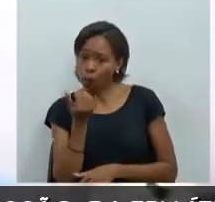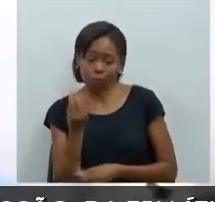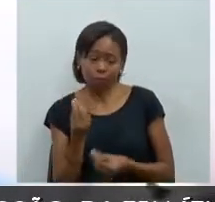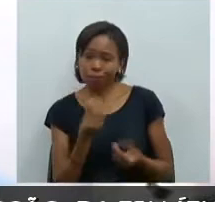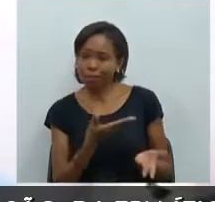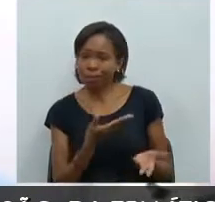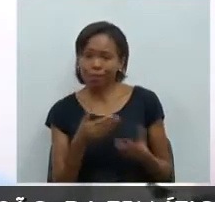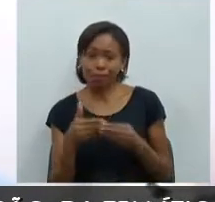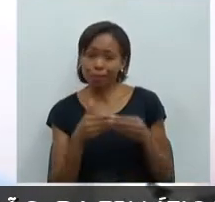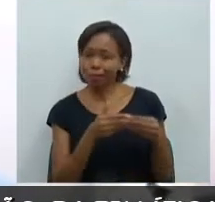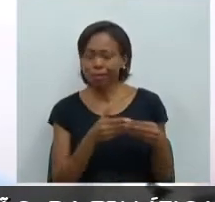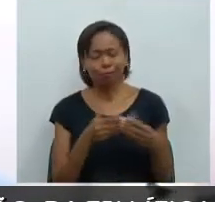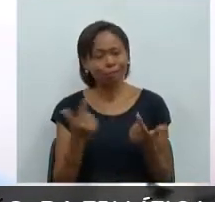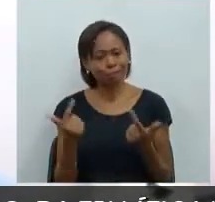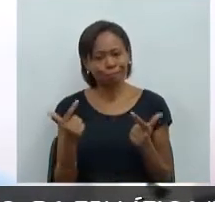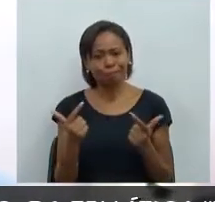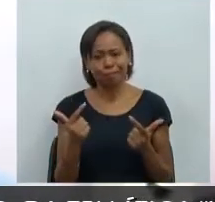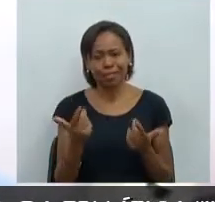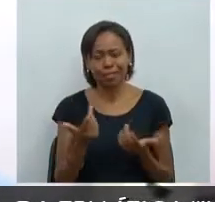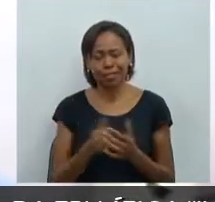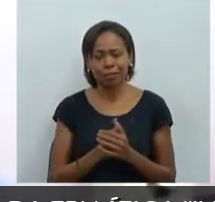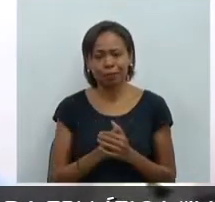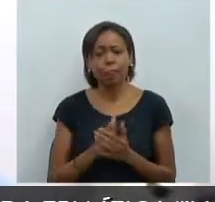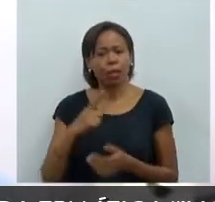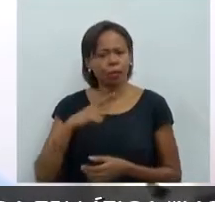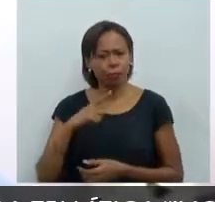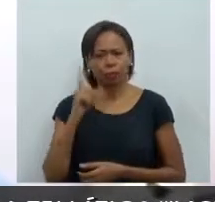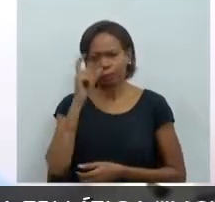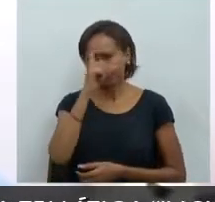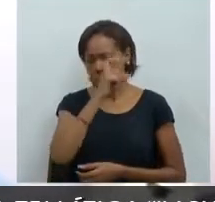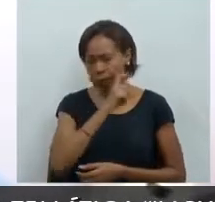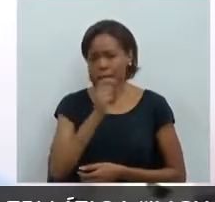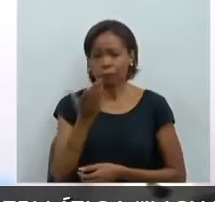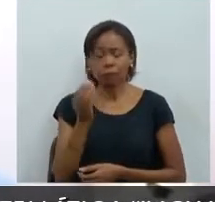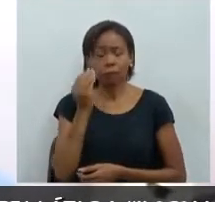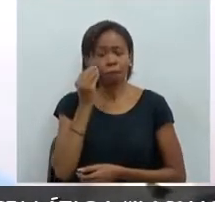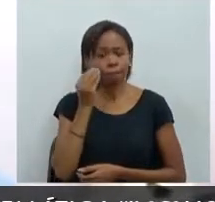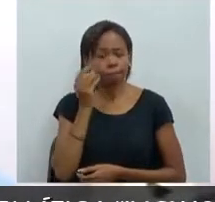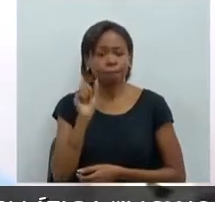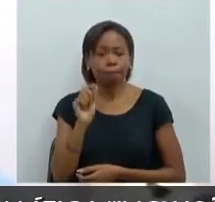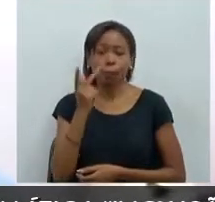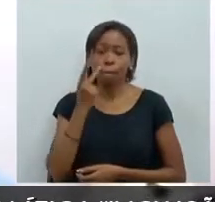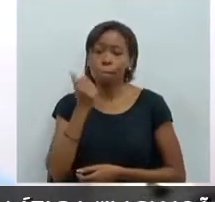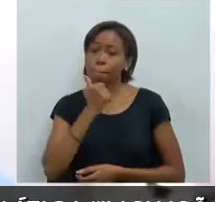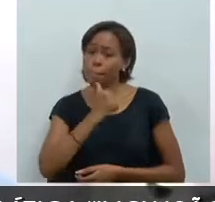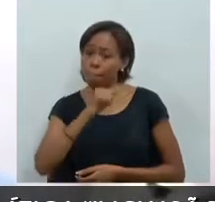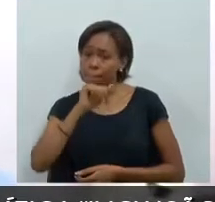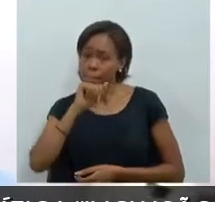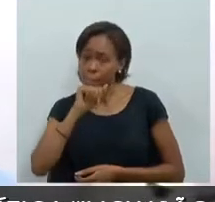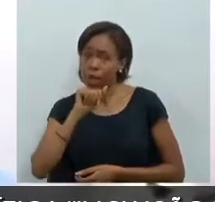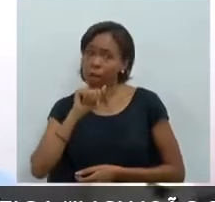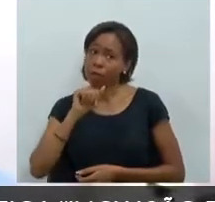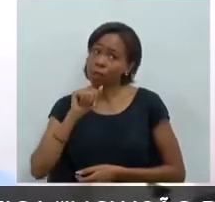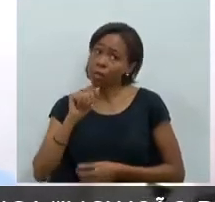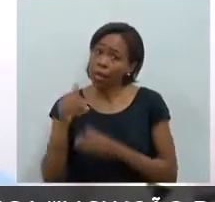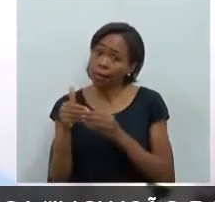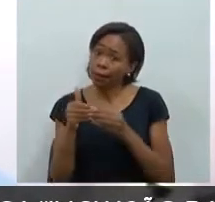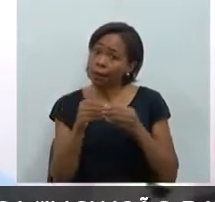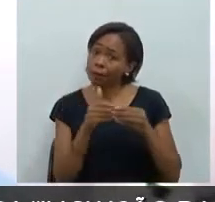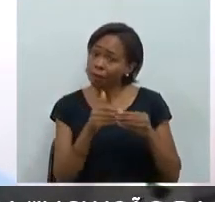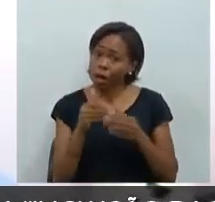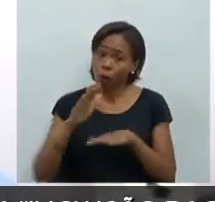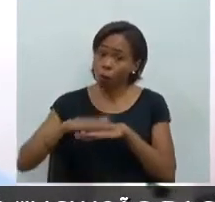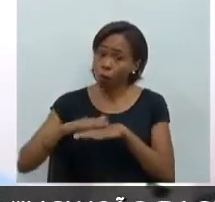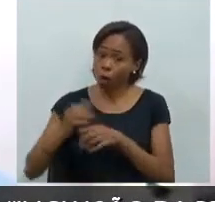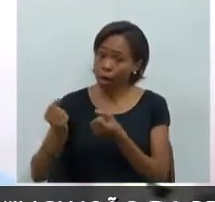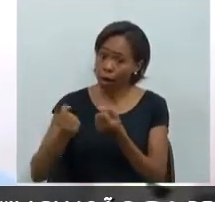para o contraturno. Então, tem essa dificuldade. Aqueles que os pais conseguem levar em casa, no próprio carro, facilita um pouquinho